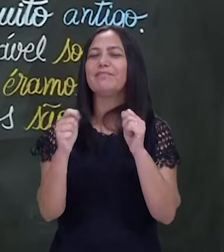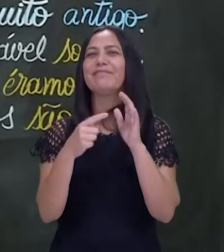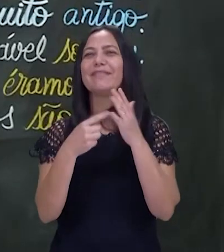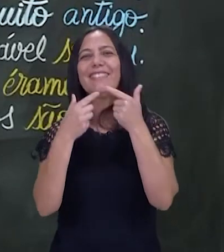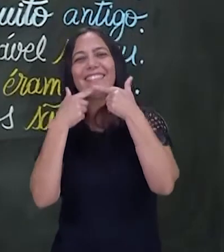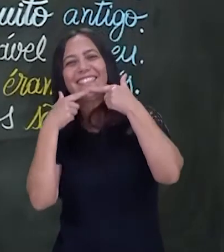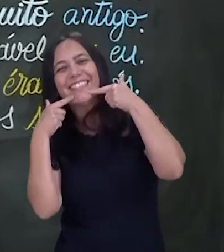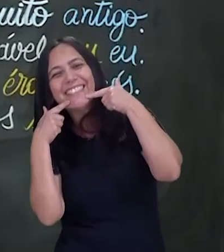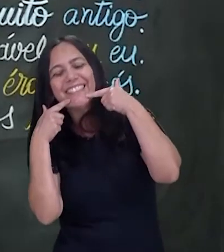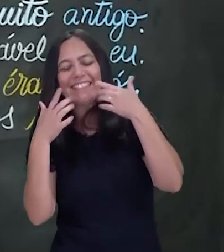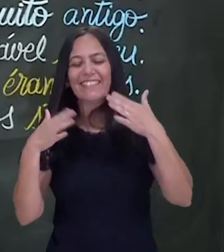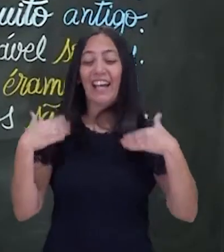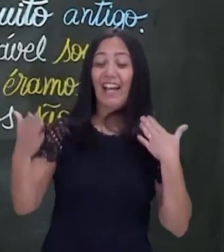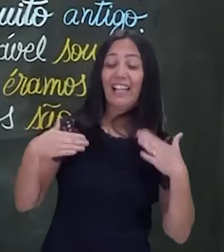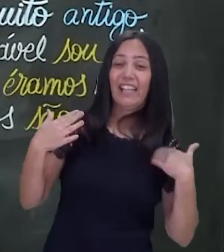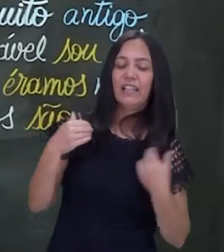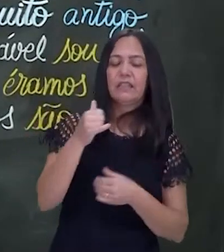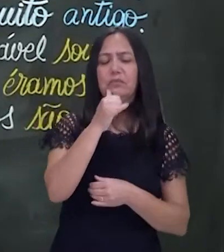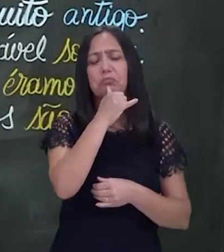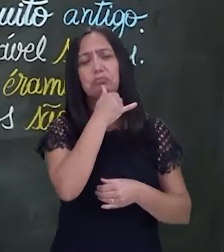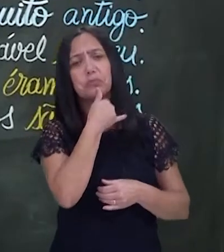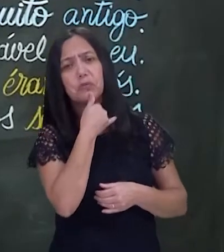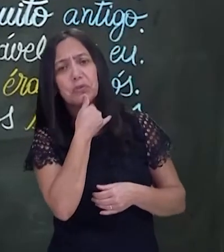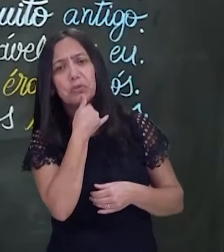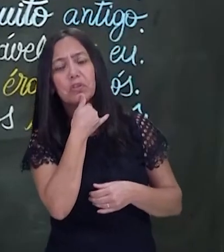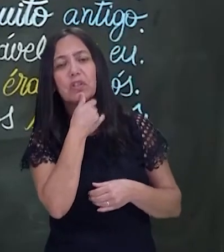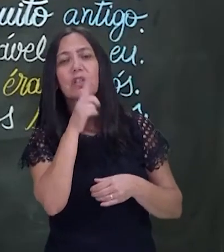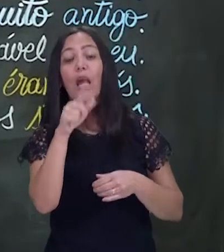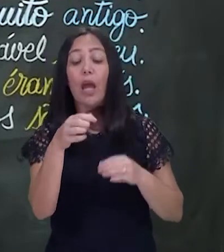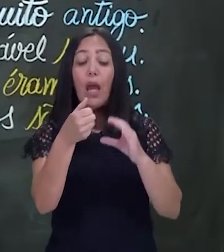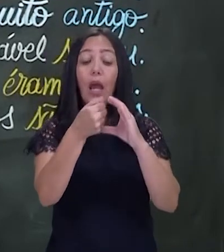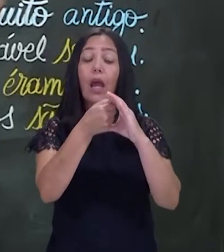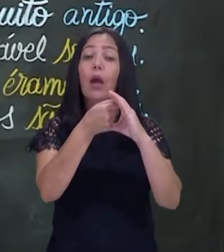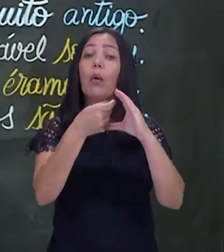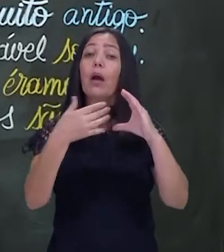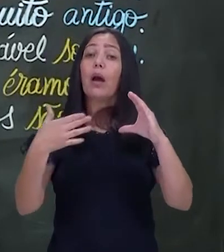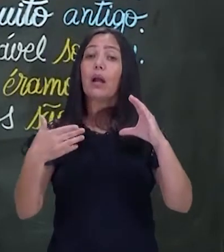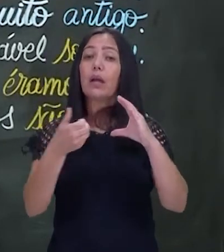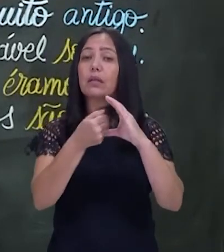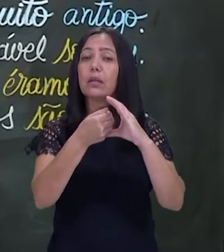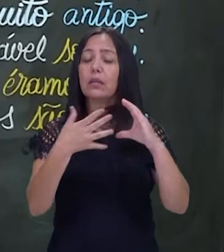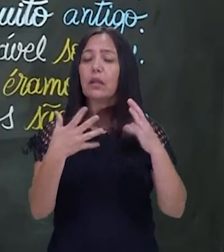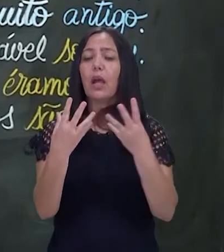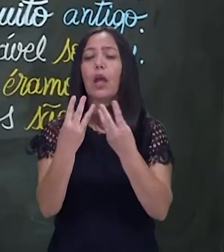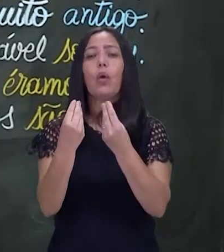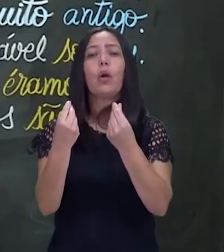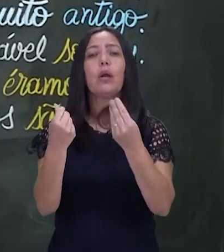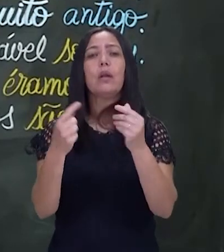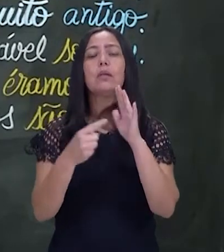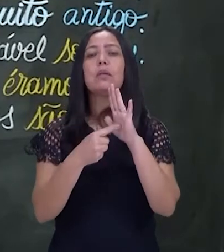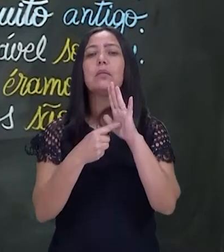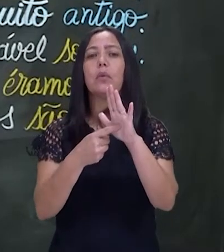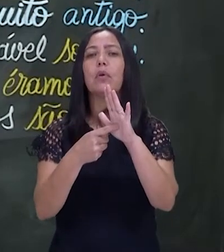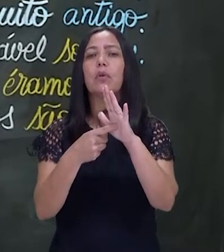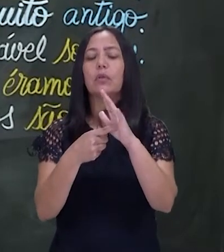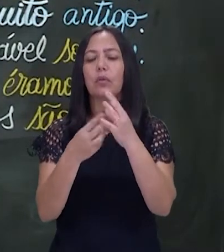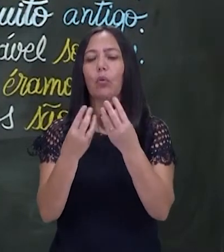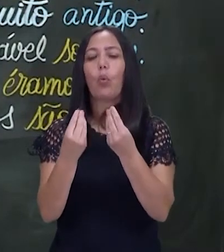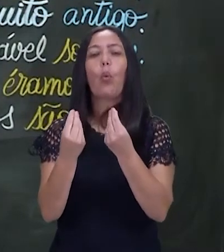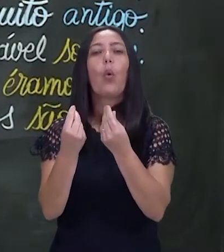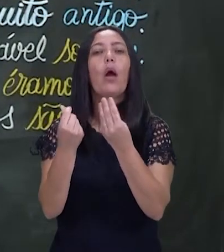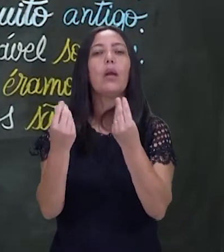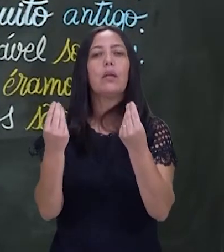Alegre, triste, sorridente, espantado. Essas características lá na morfologia, elas são marcadas pelos adjetivos. É bem